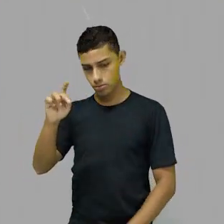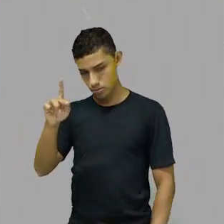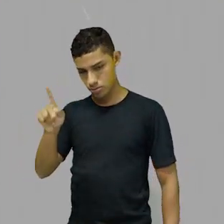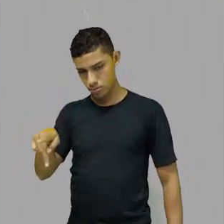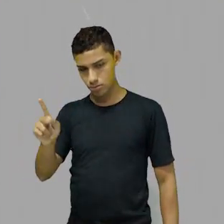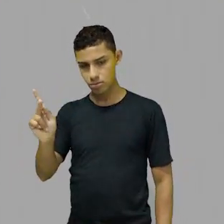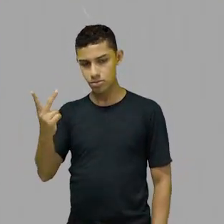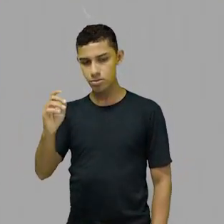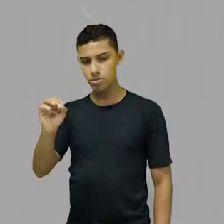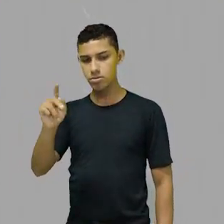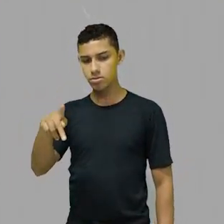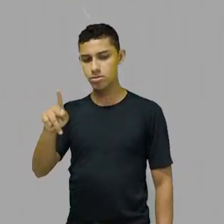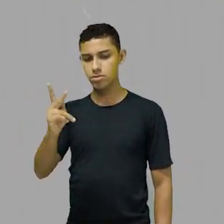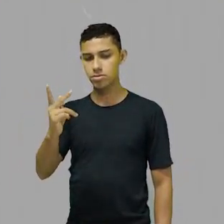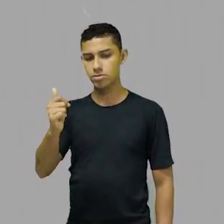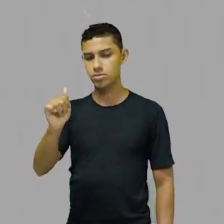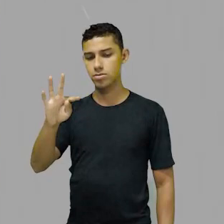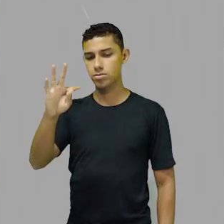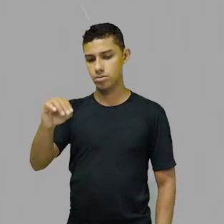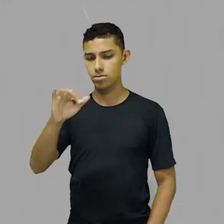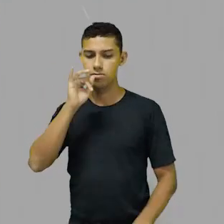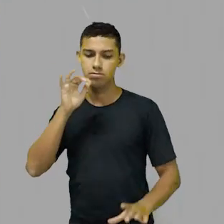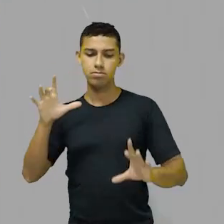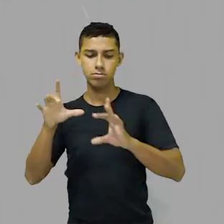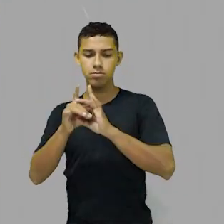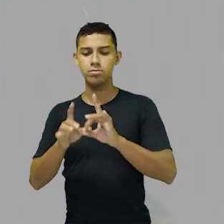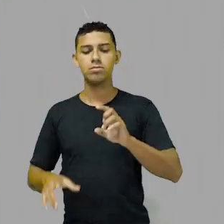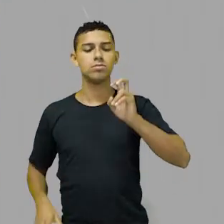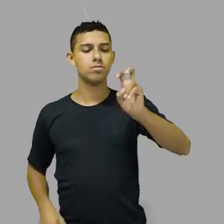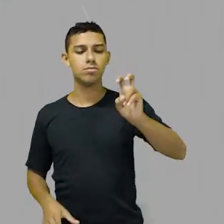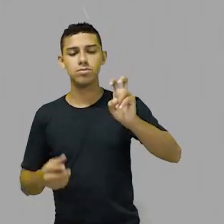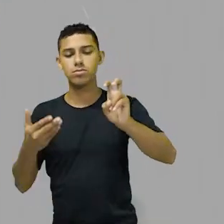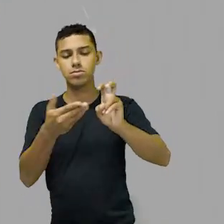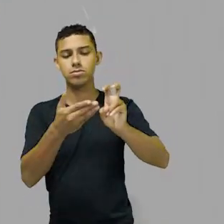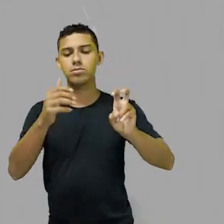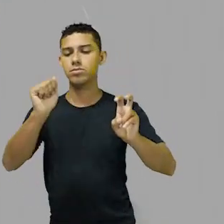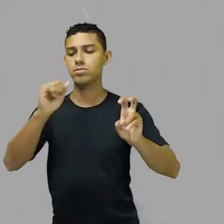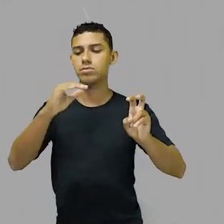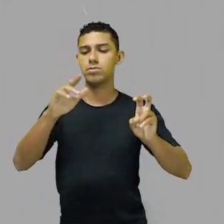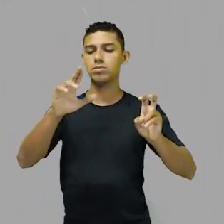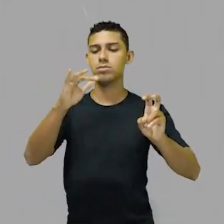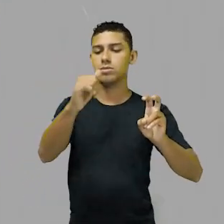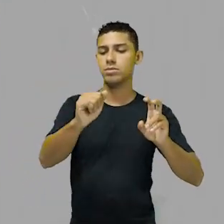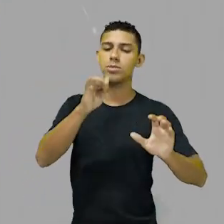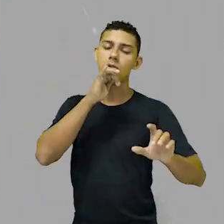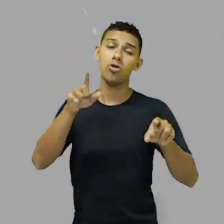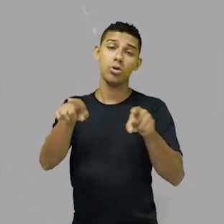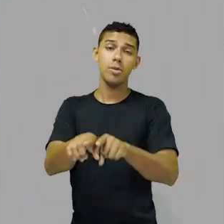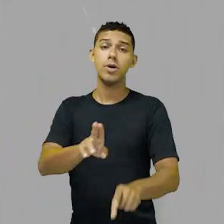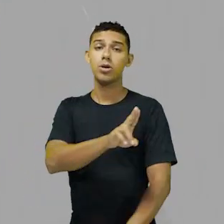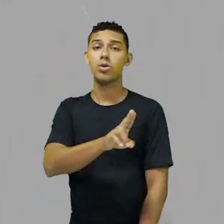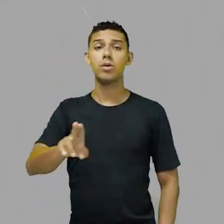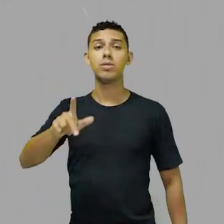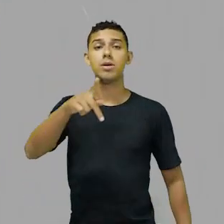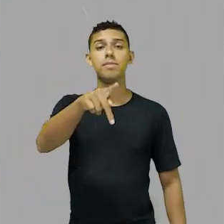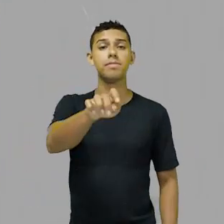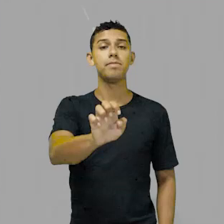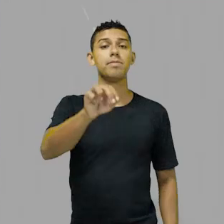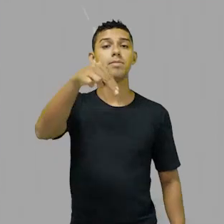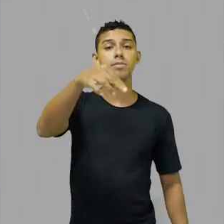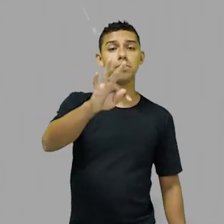está ligada ao açúcar de 5 carbonos, que a gente denomina também como pentose. Esse